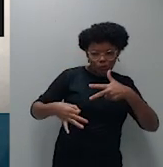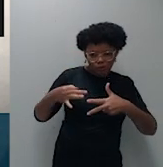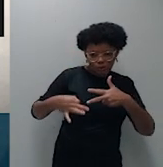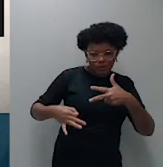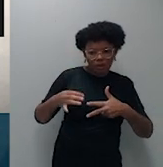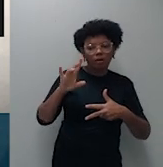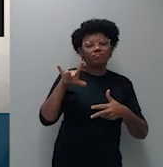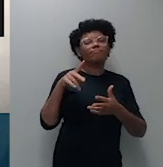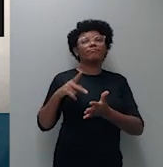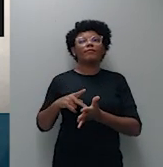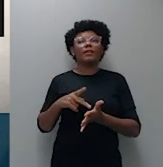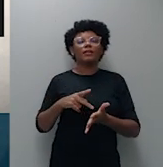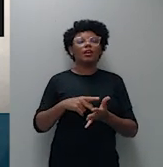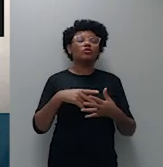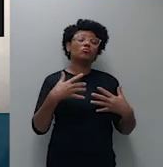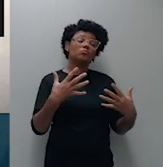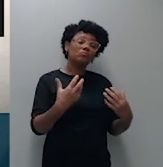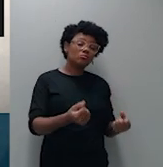Exatamente